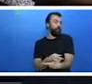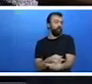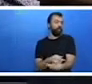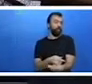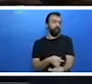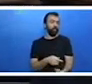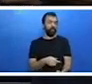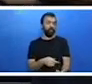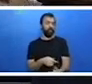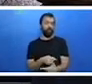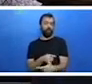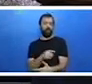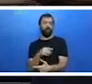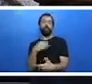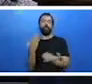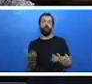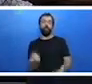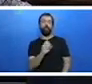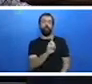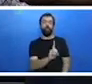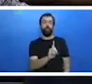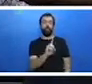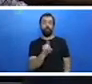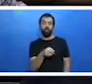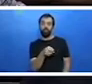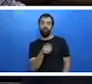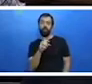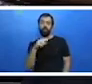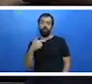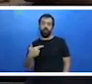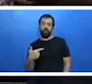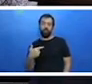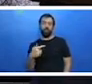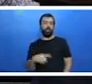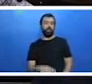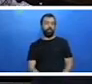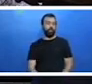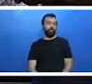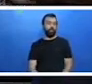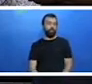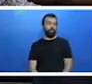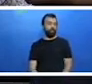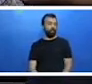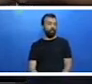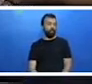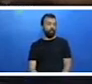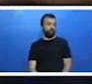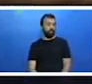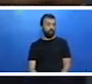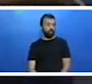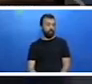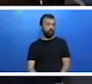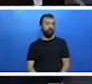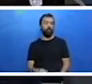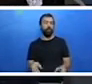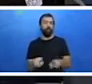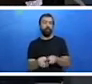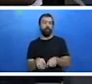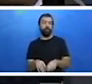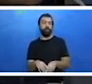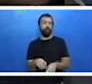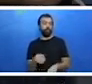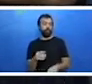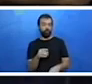ficou 1,7. 1 inteiro e 7 décimos. Mesma coisa